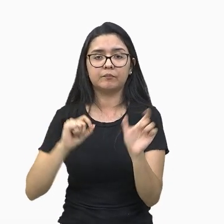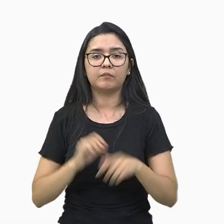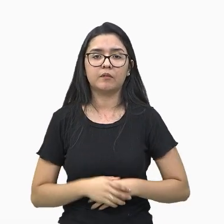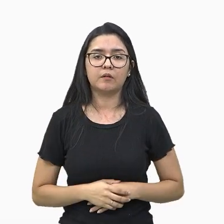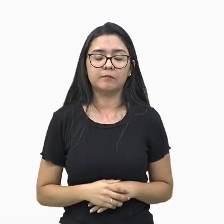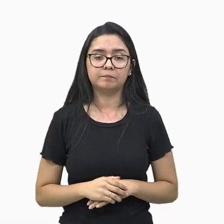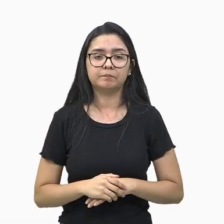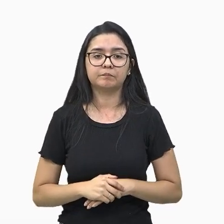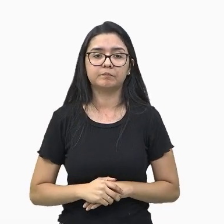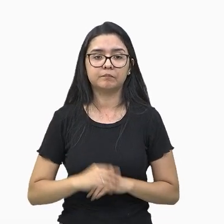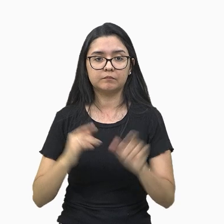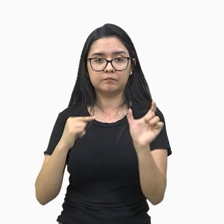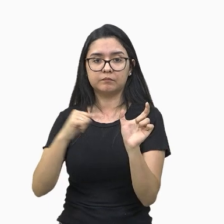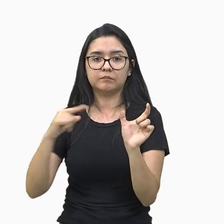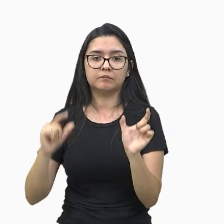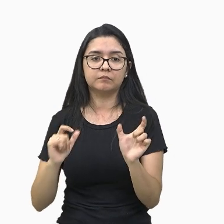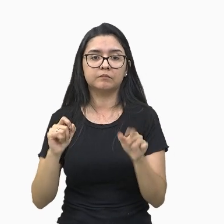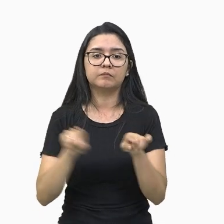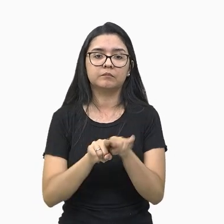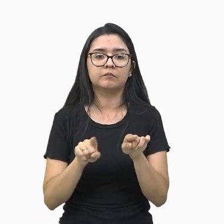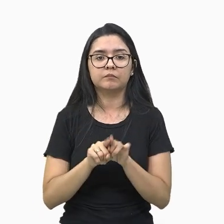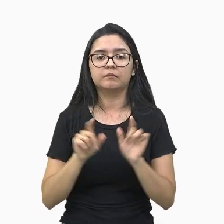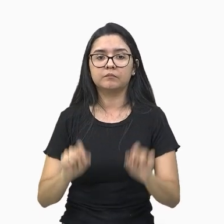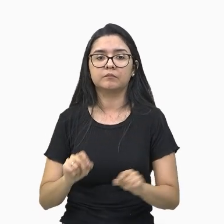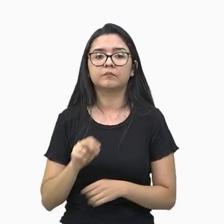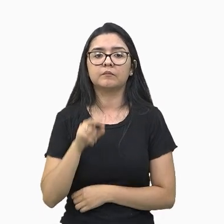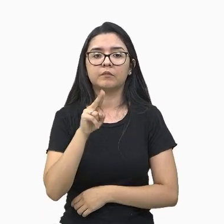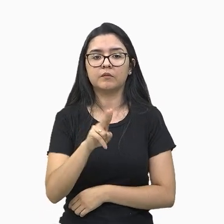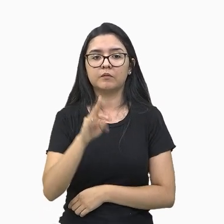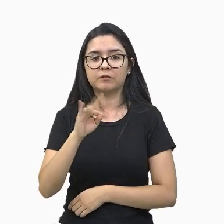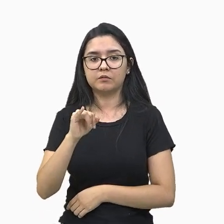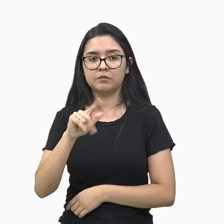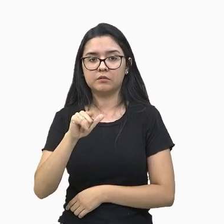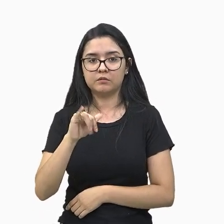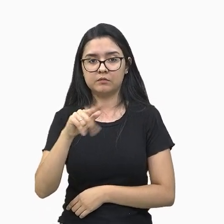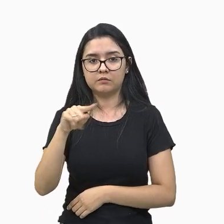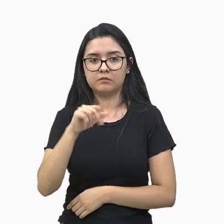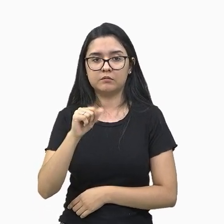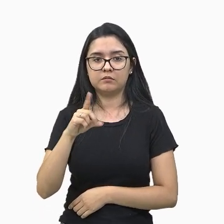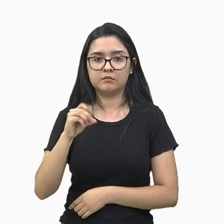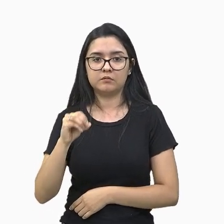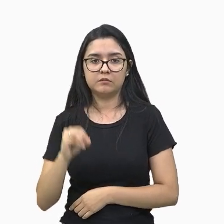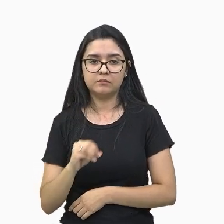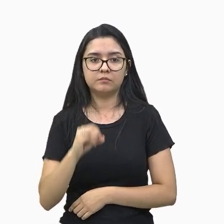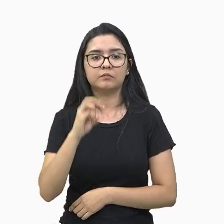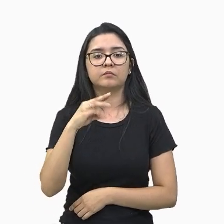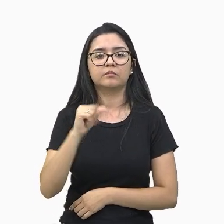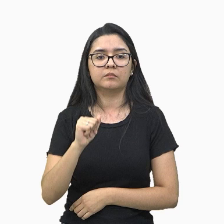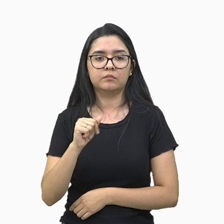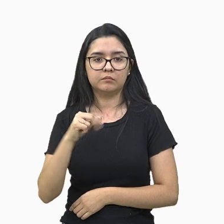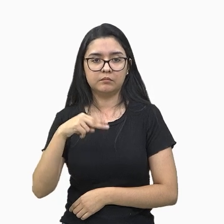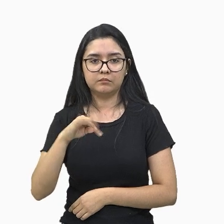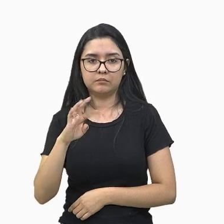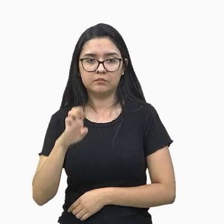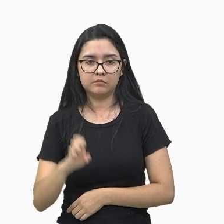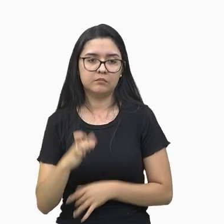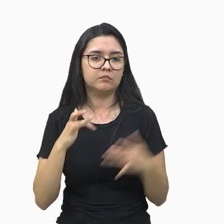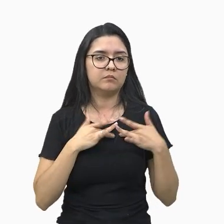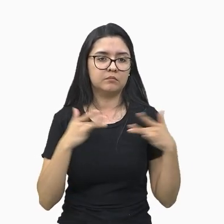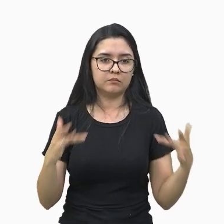A gente tem aí algumas palavras como utilizado, útil, amante, amar, apaixonada,